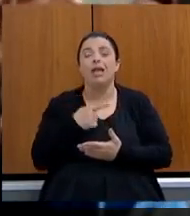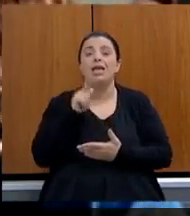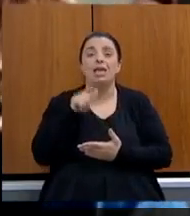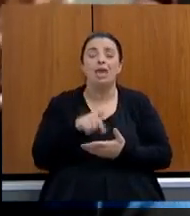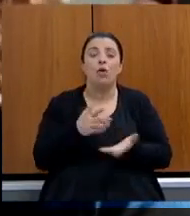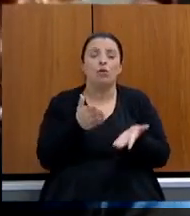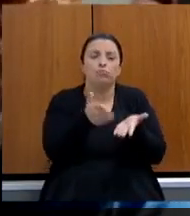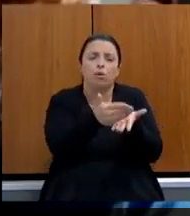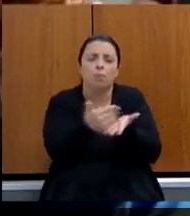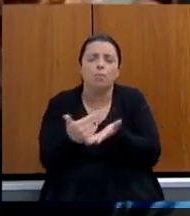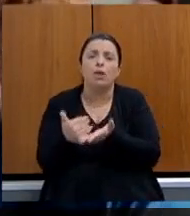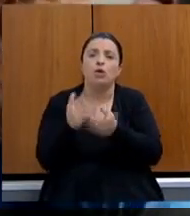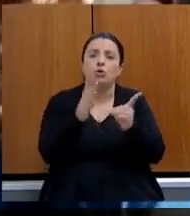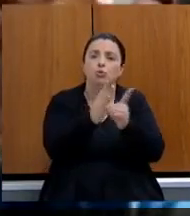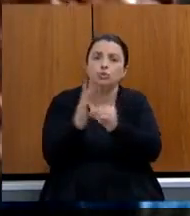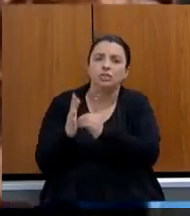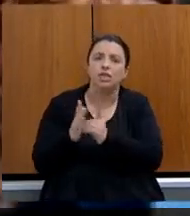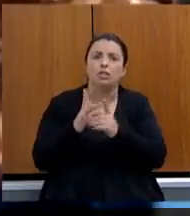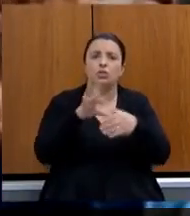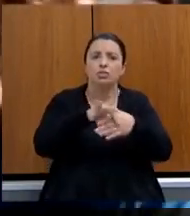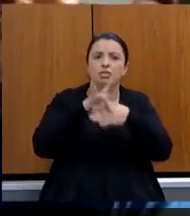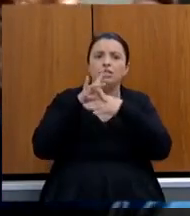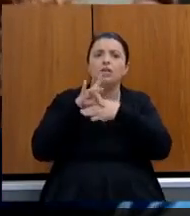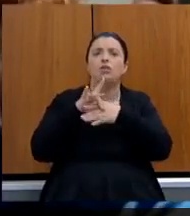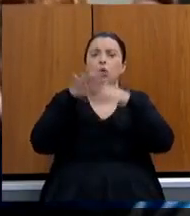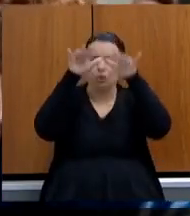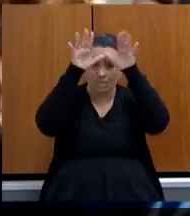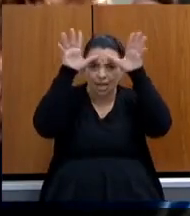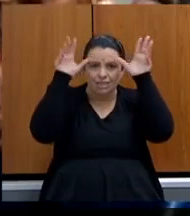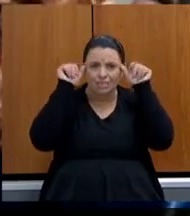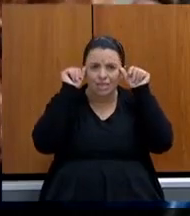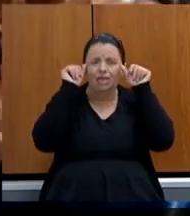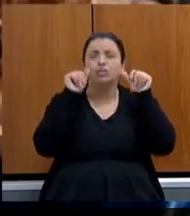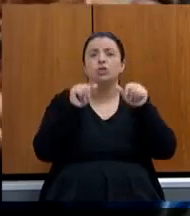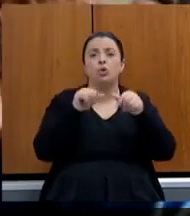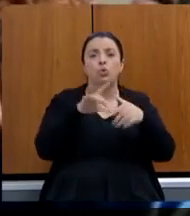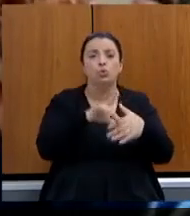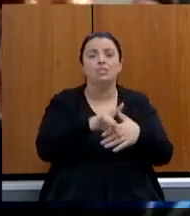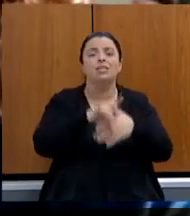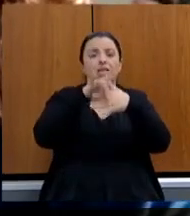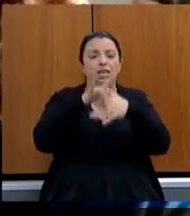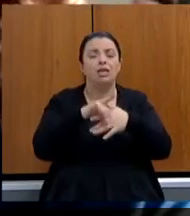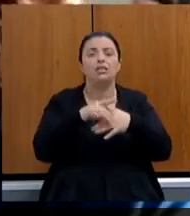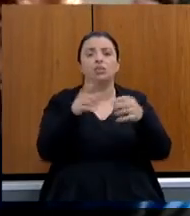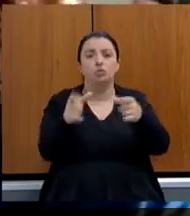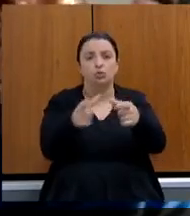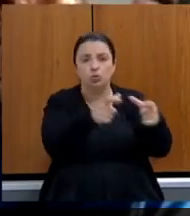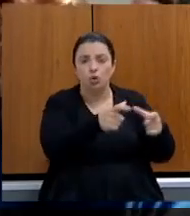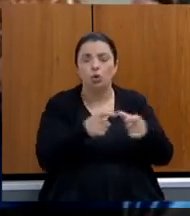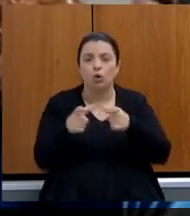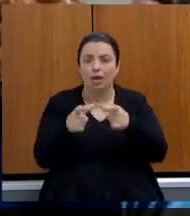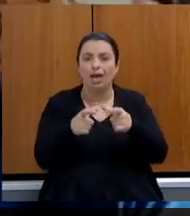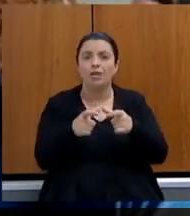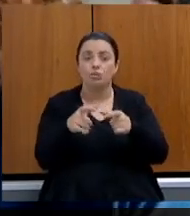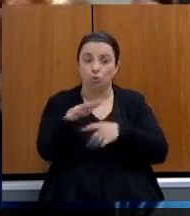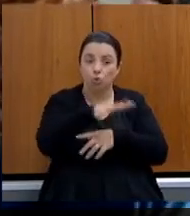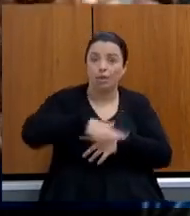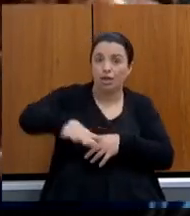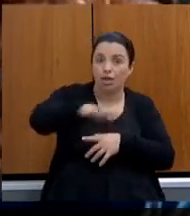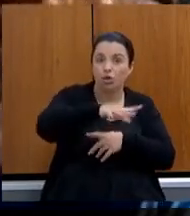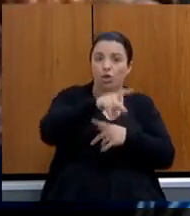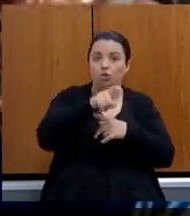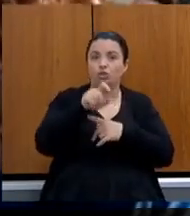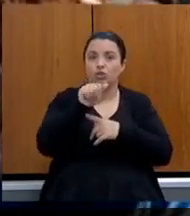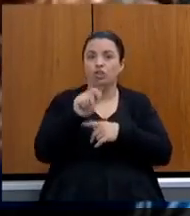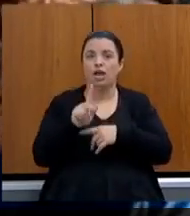caciques das lideranças locais Todos estavam reunidos na das mais de 30 aldeias do território xakriabá e um